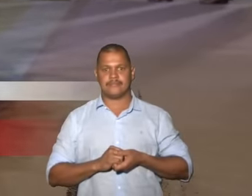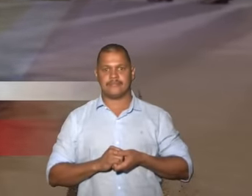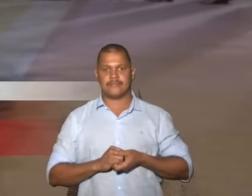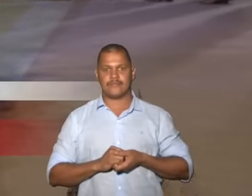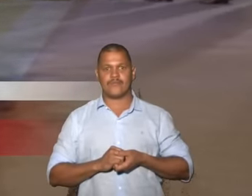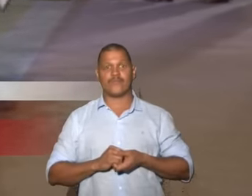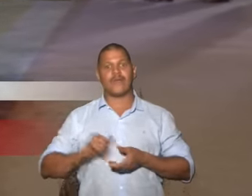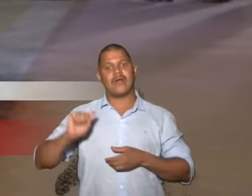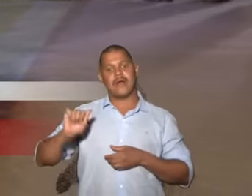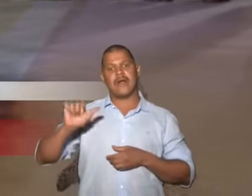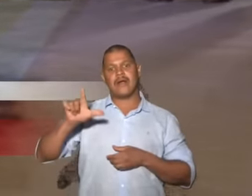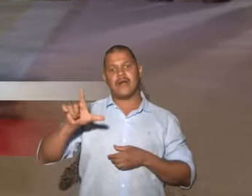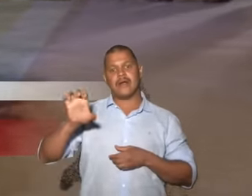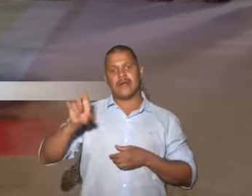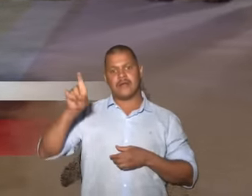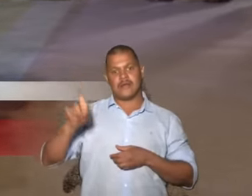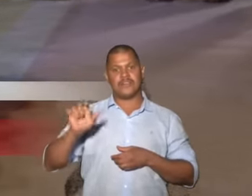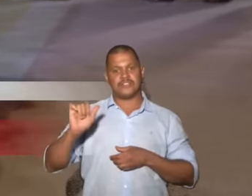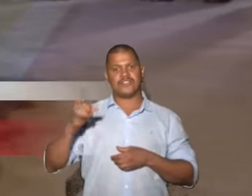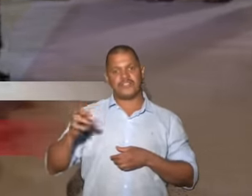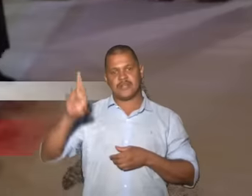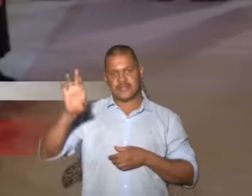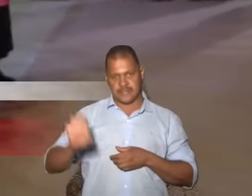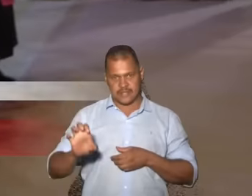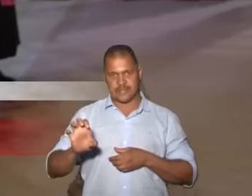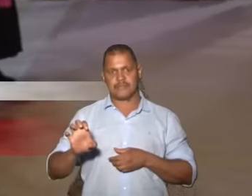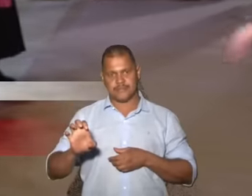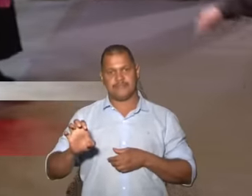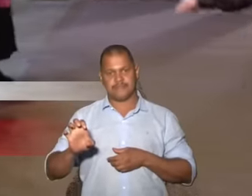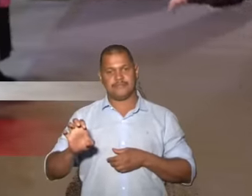Alexandre Augusto de Oliveira Leite.